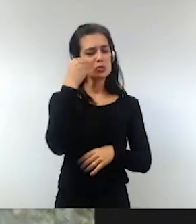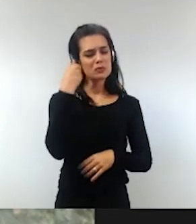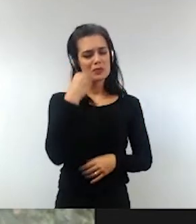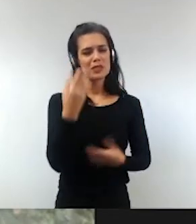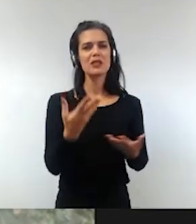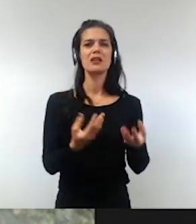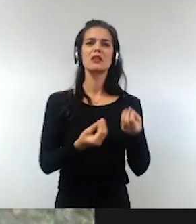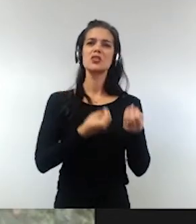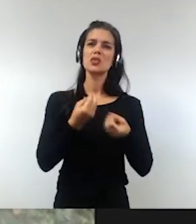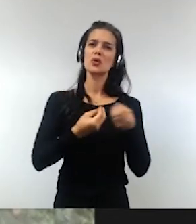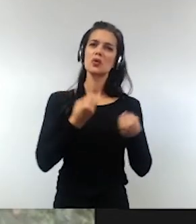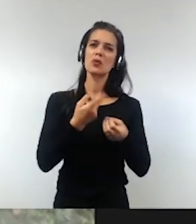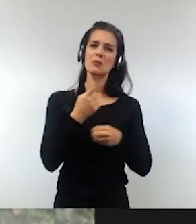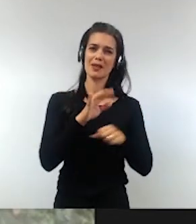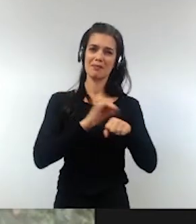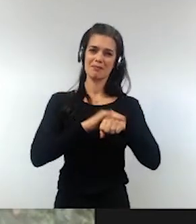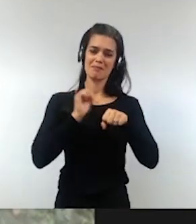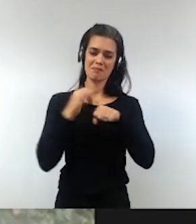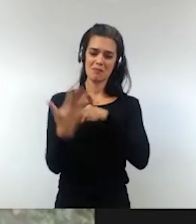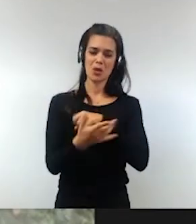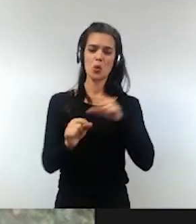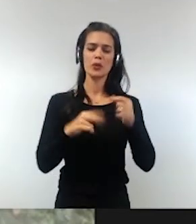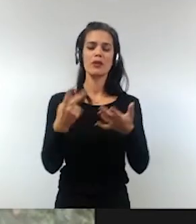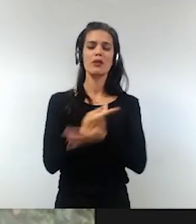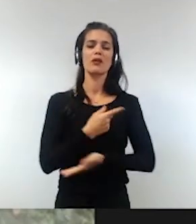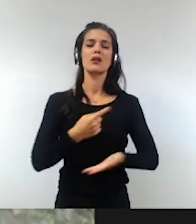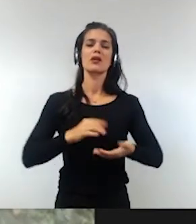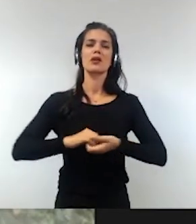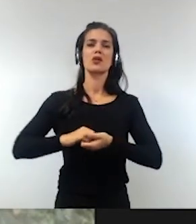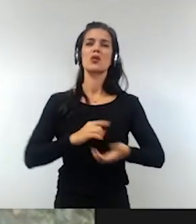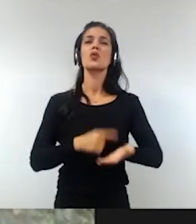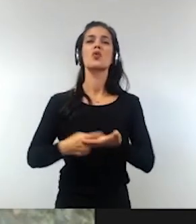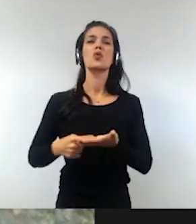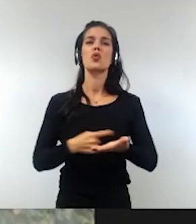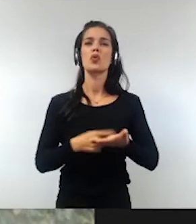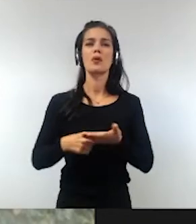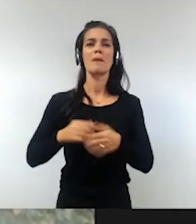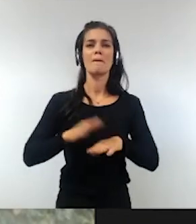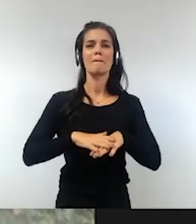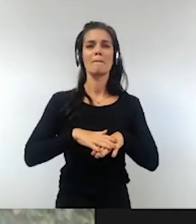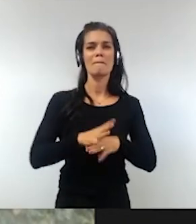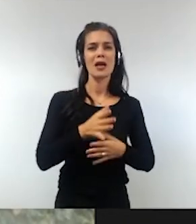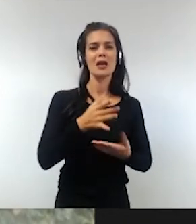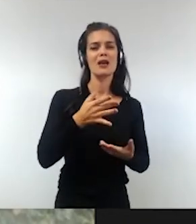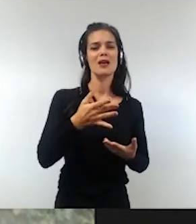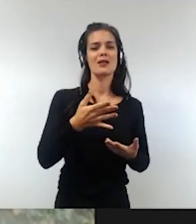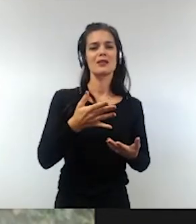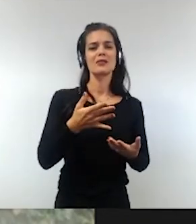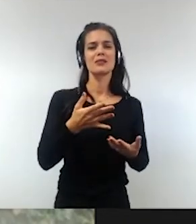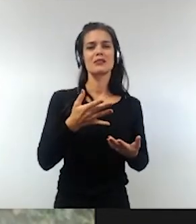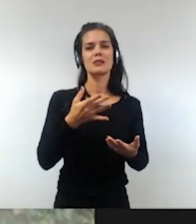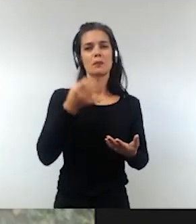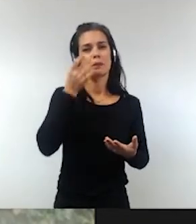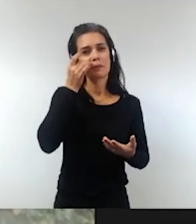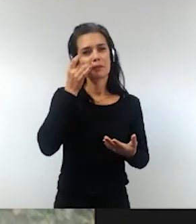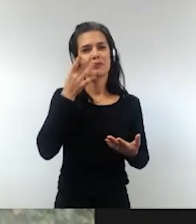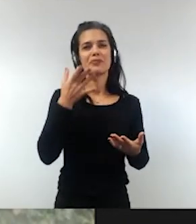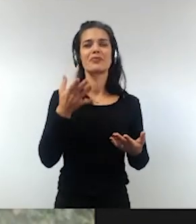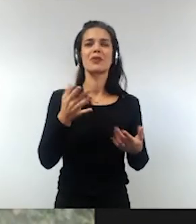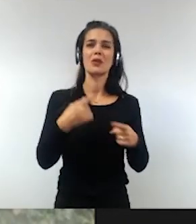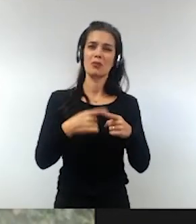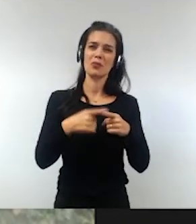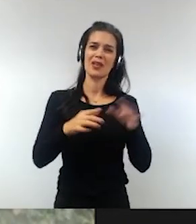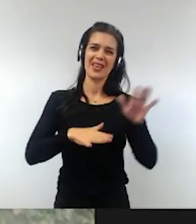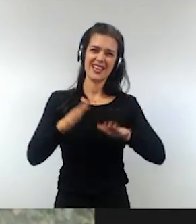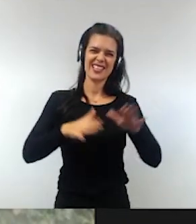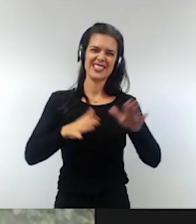Como foi, por conta da pandemia, essas mediações mais presenciais, mais artesanais, que A gente sabe que a mediação